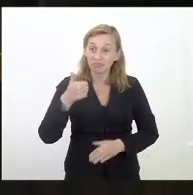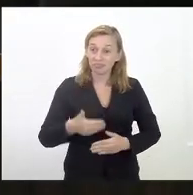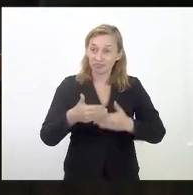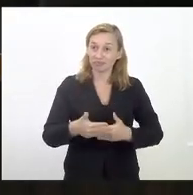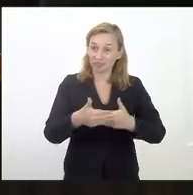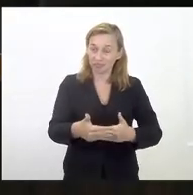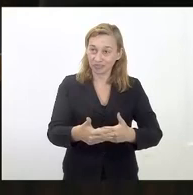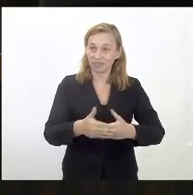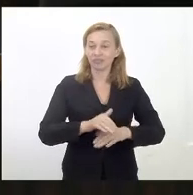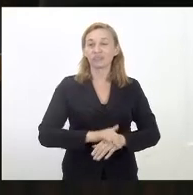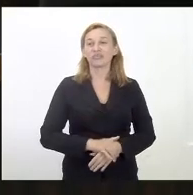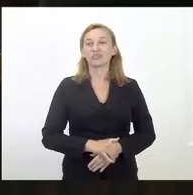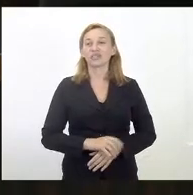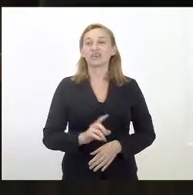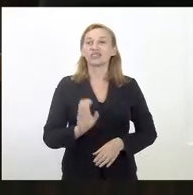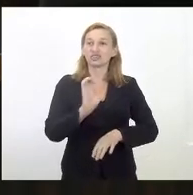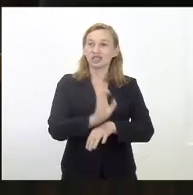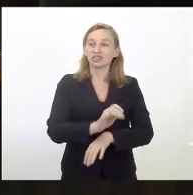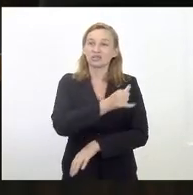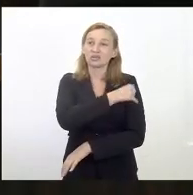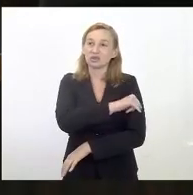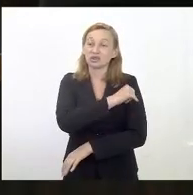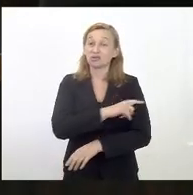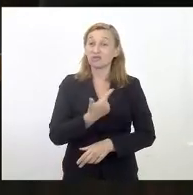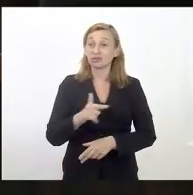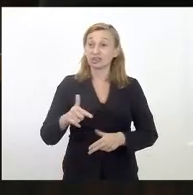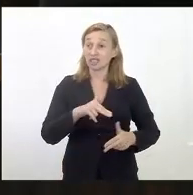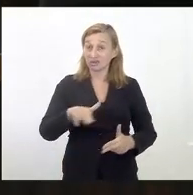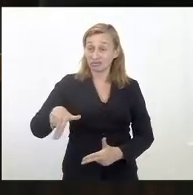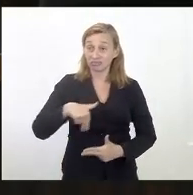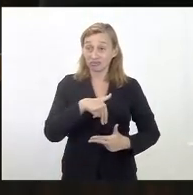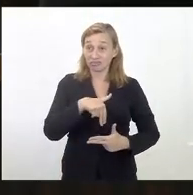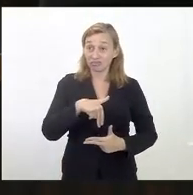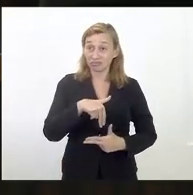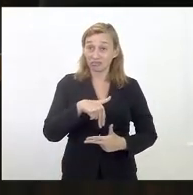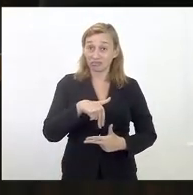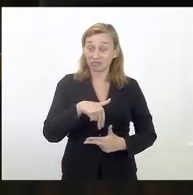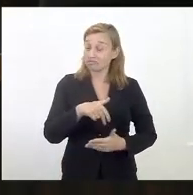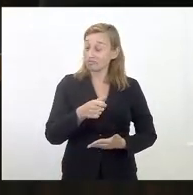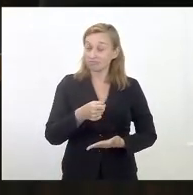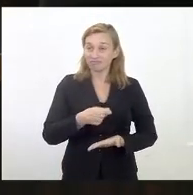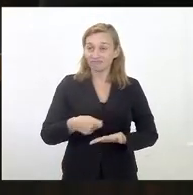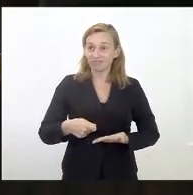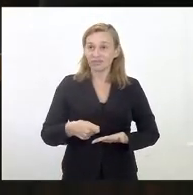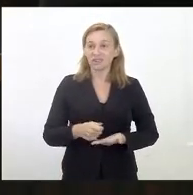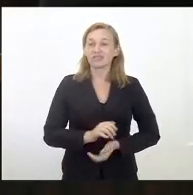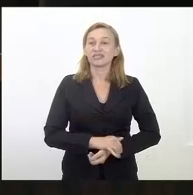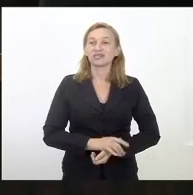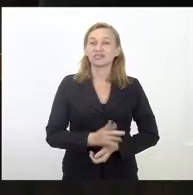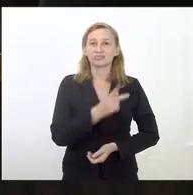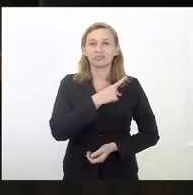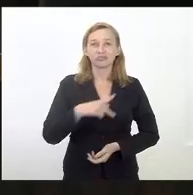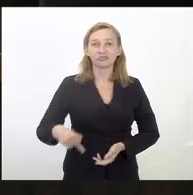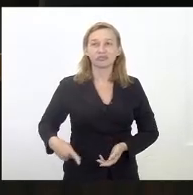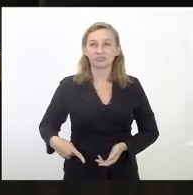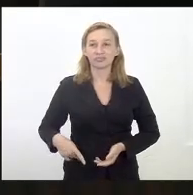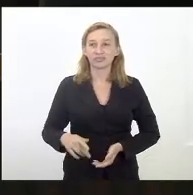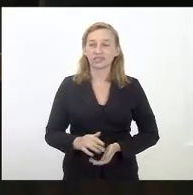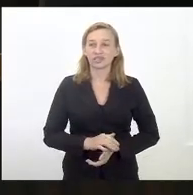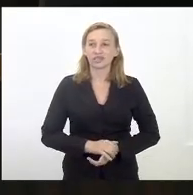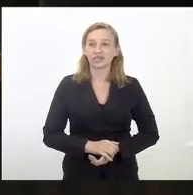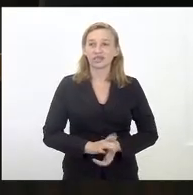avanços para o nosso querido Estado do Rio de Janeiro não havendo mais oradores inscritos a presidência